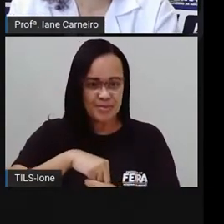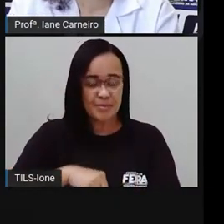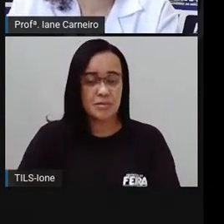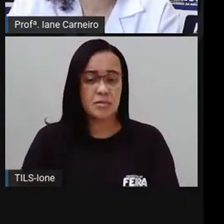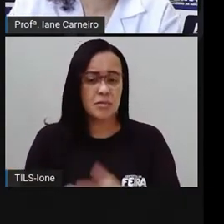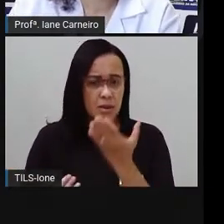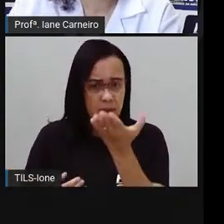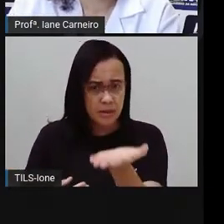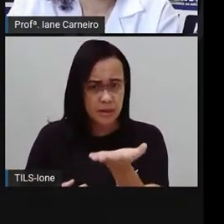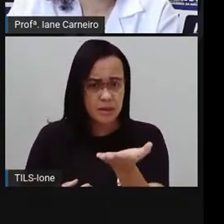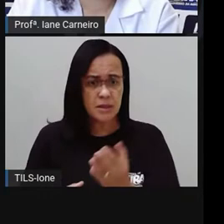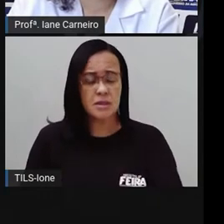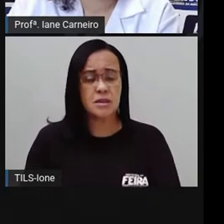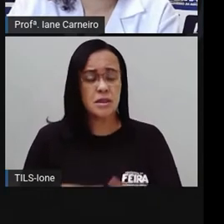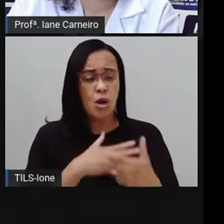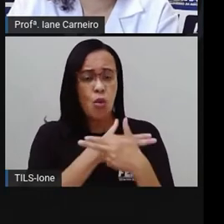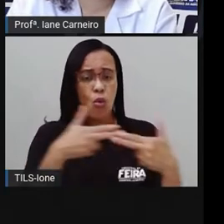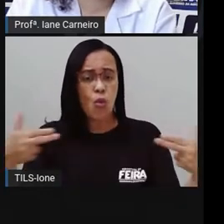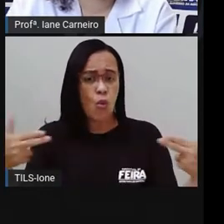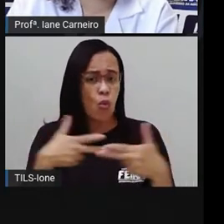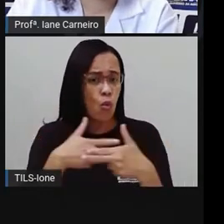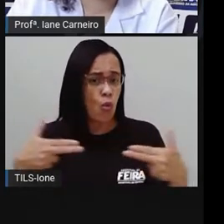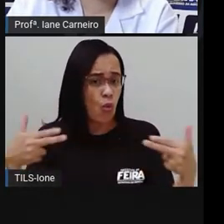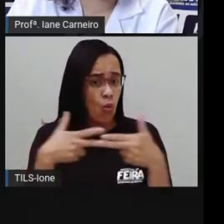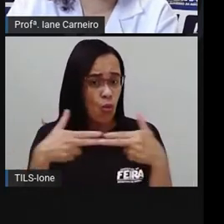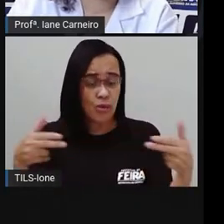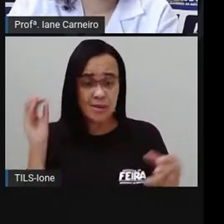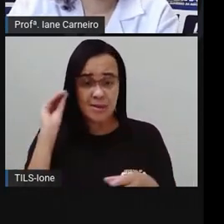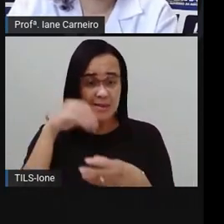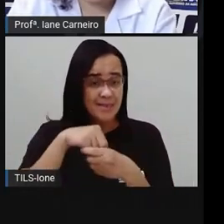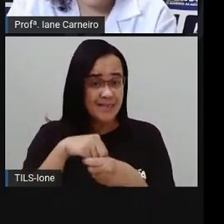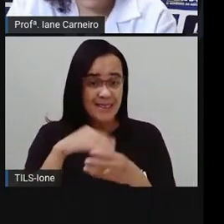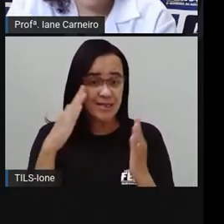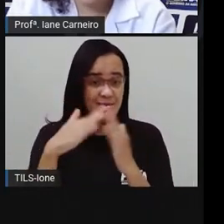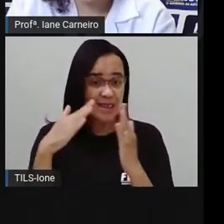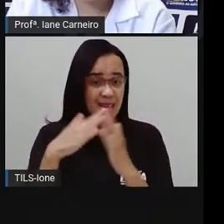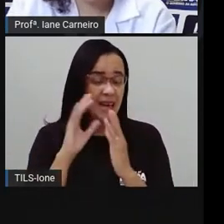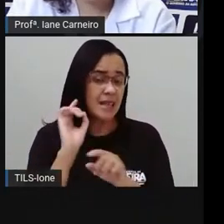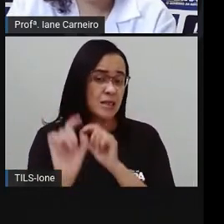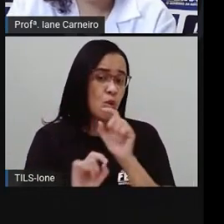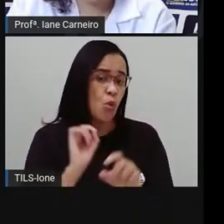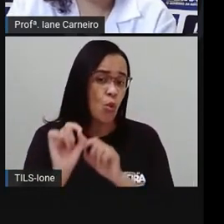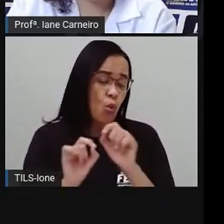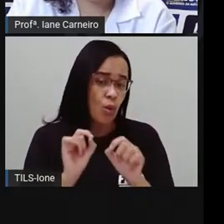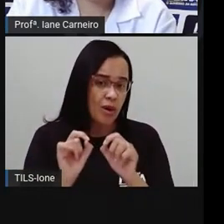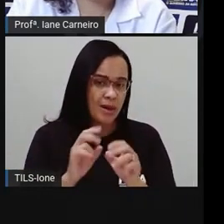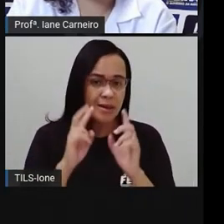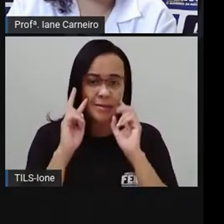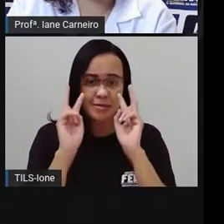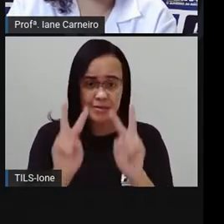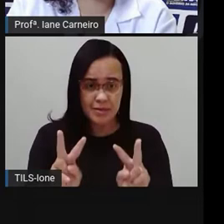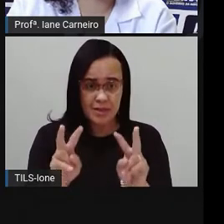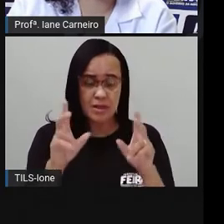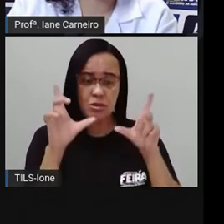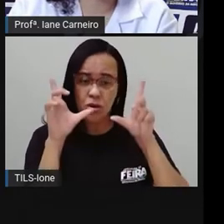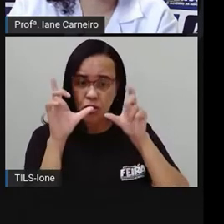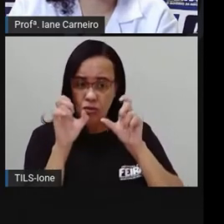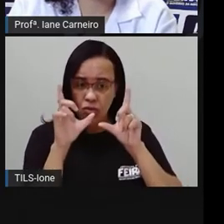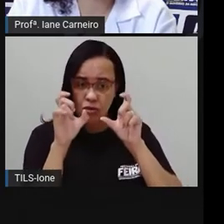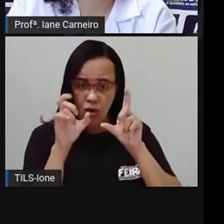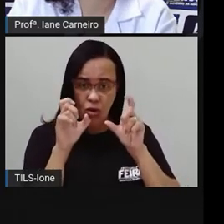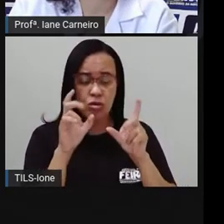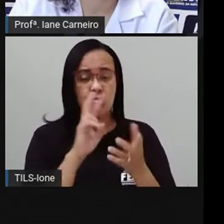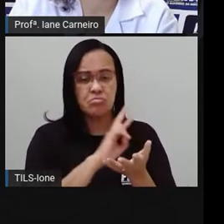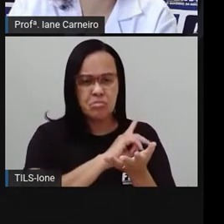E aí, ó, os objetos que nós observamos nas casas. Então, aqui, por exemplo, nessas imagens que a Pro mostrou para vocês, a gente consegue